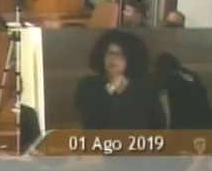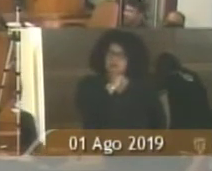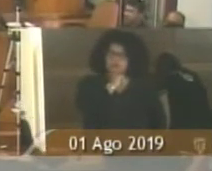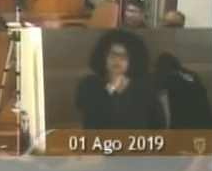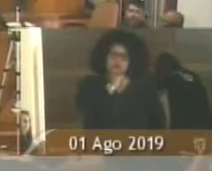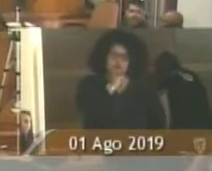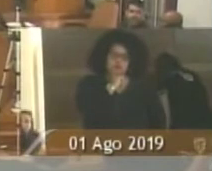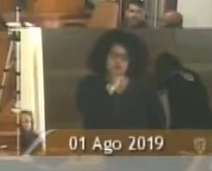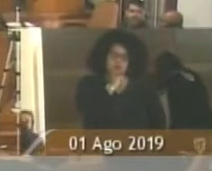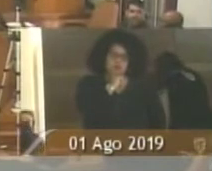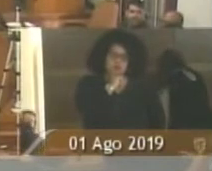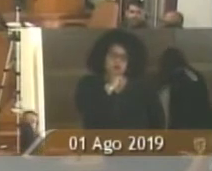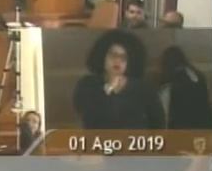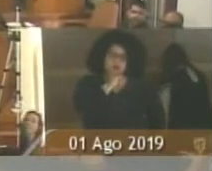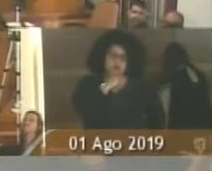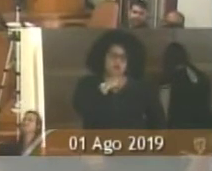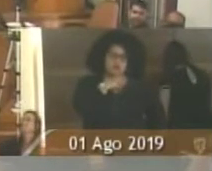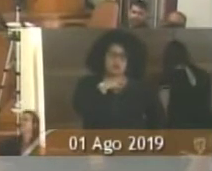Vereadora Jane Veiga.